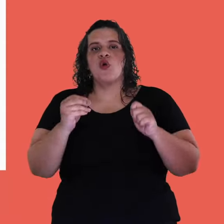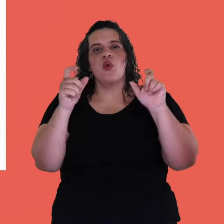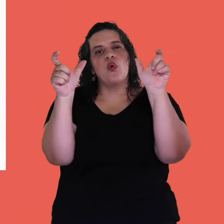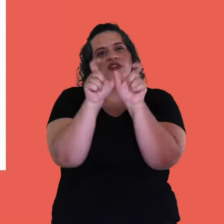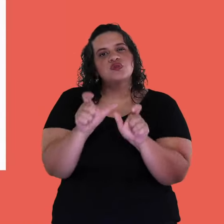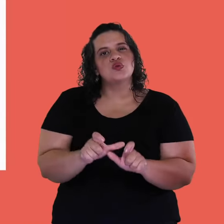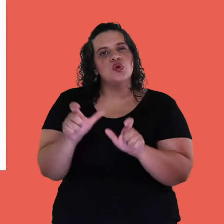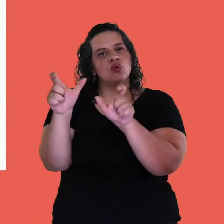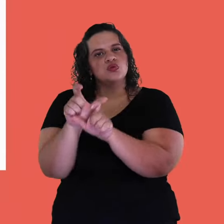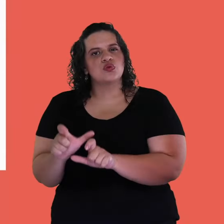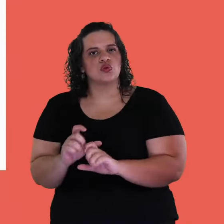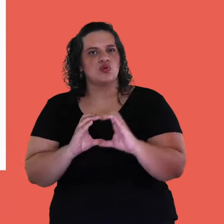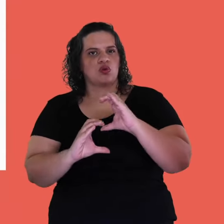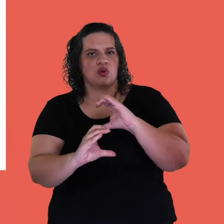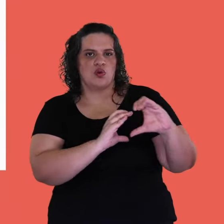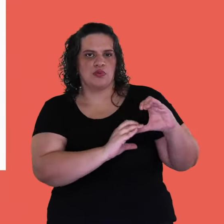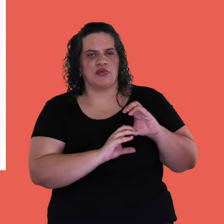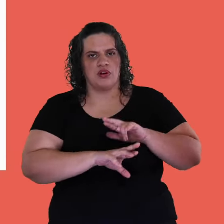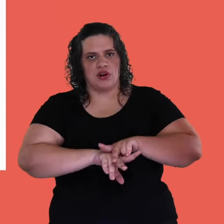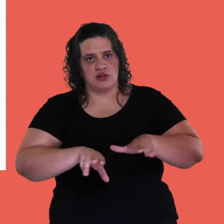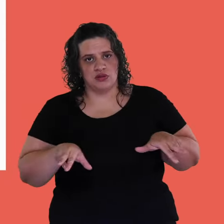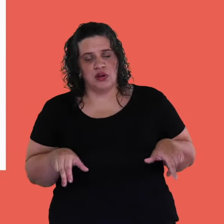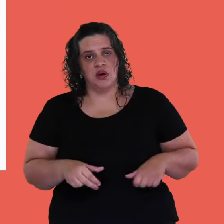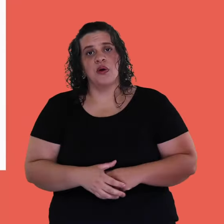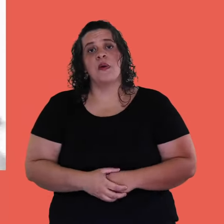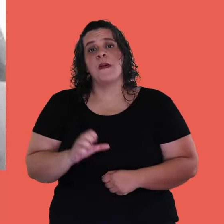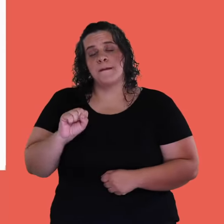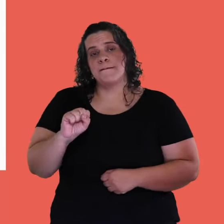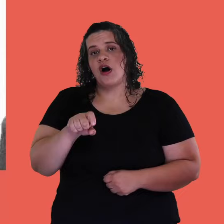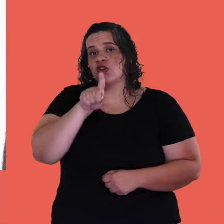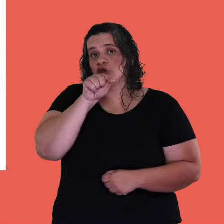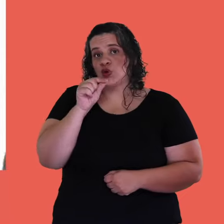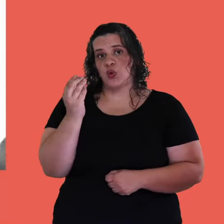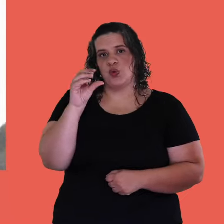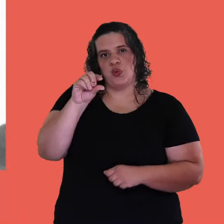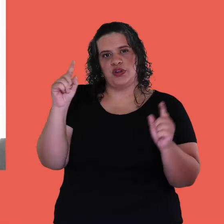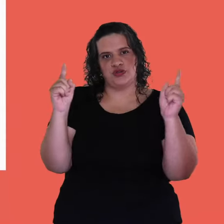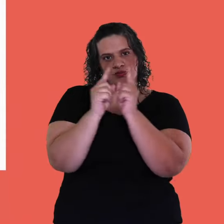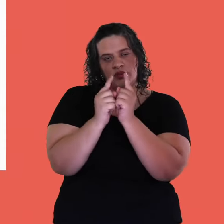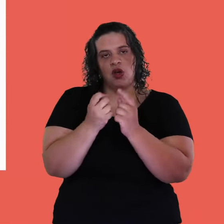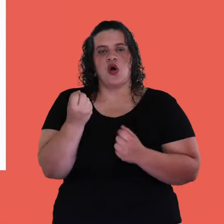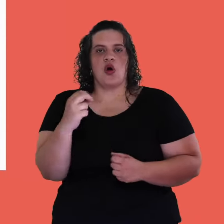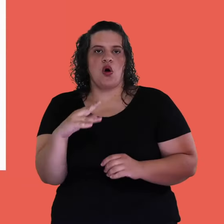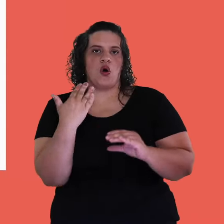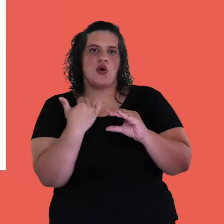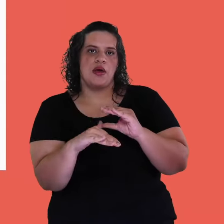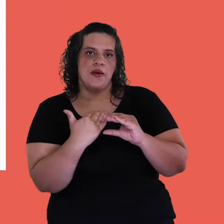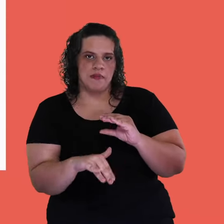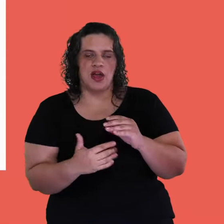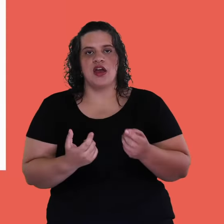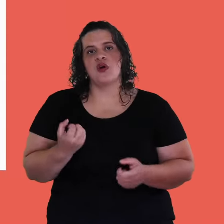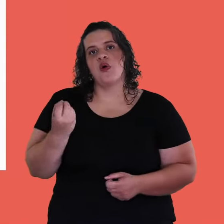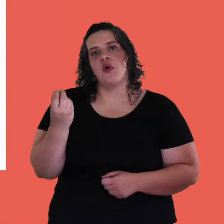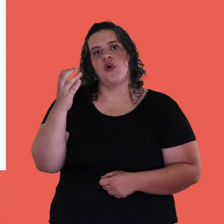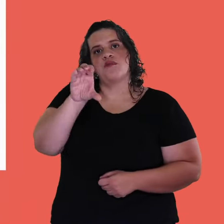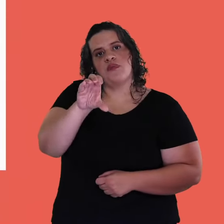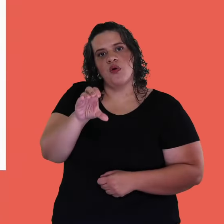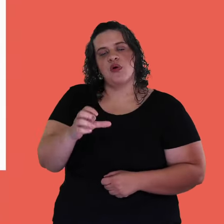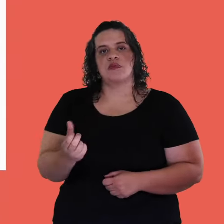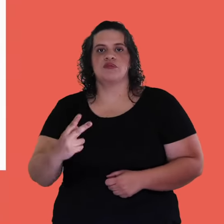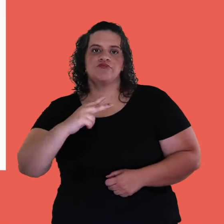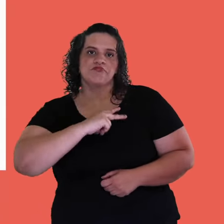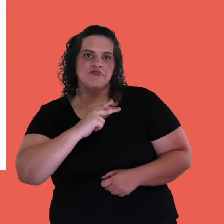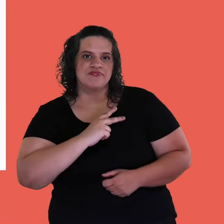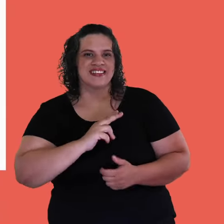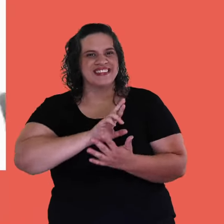caso, são as estruturas de comunicação, que vai desde um tweet até um e-mail, ou um public post, ou